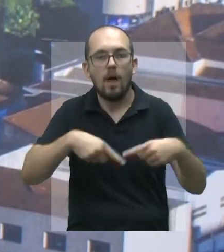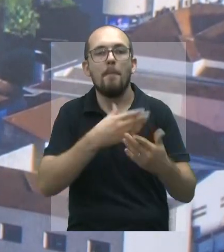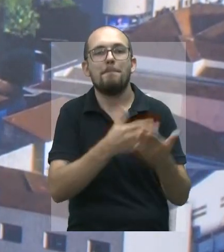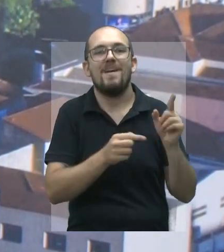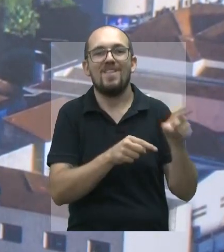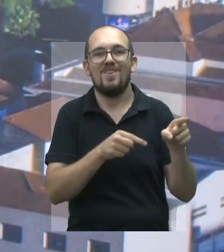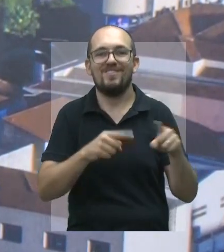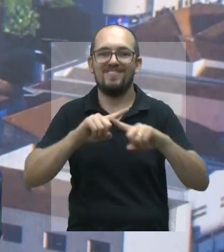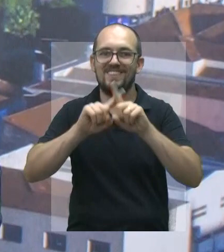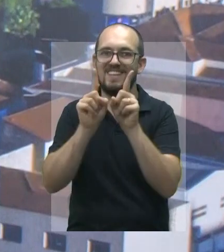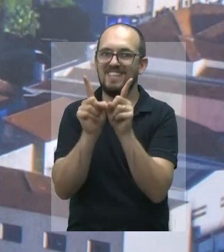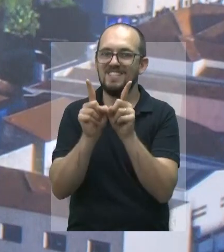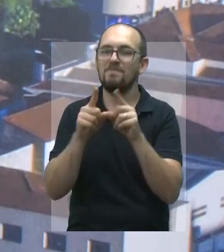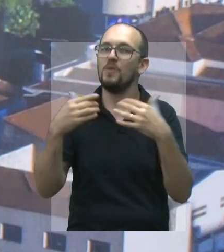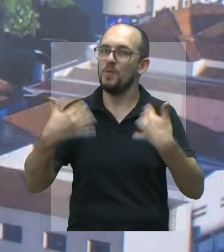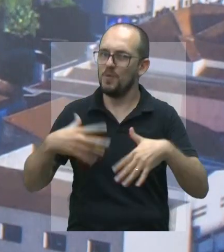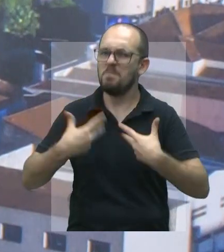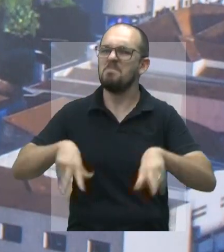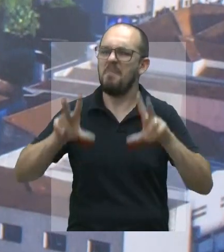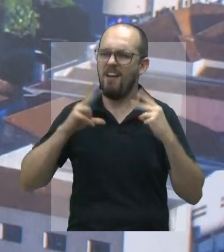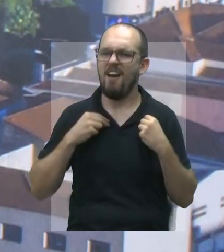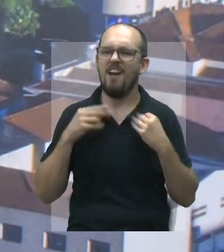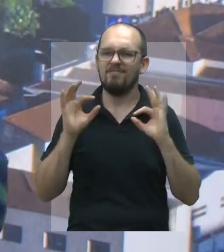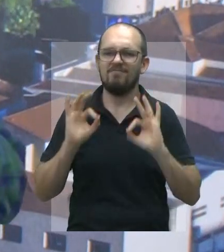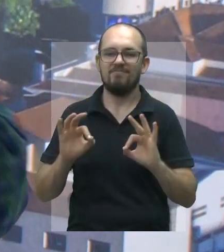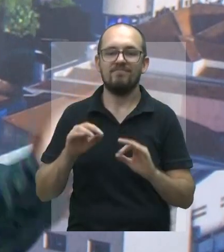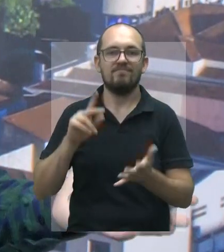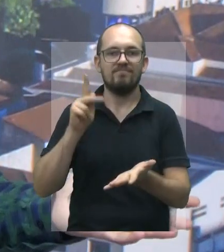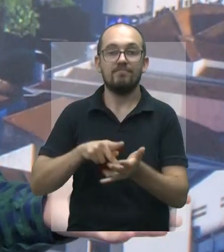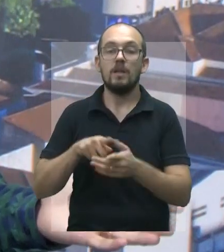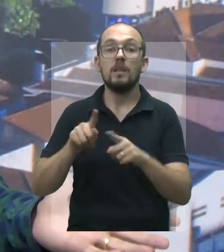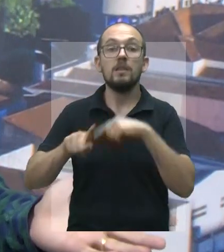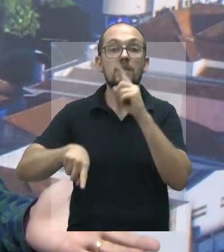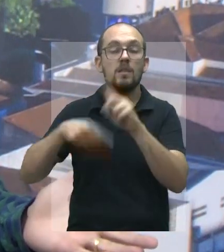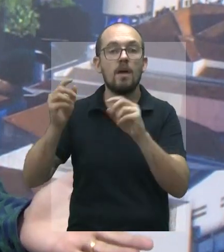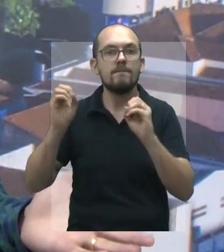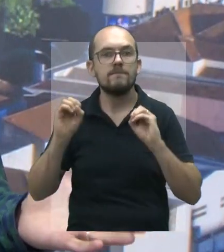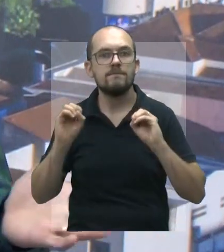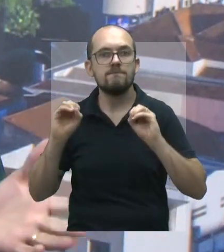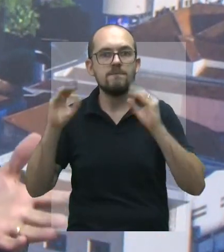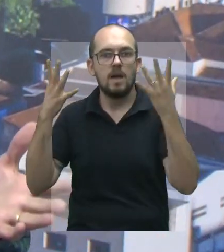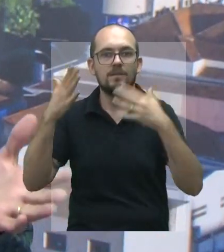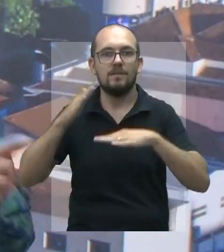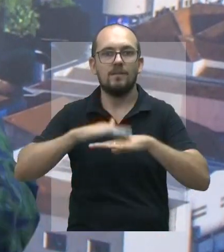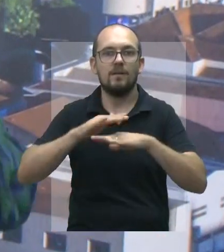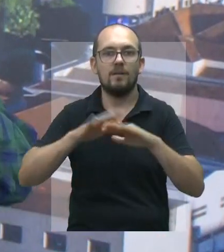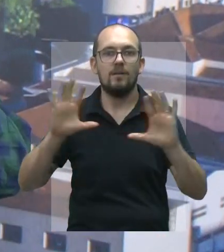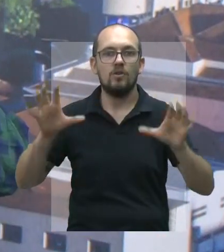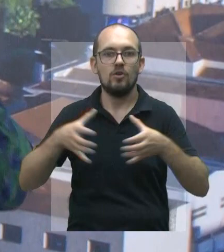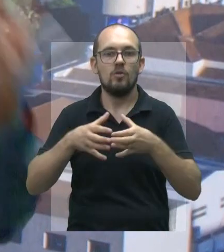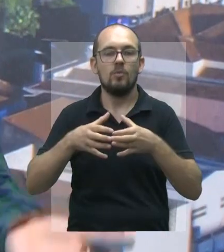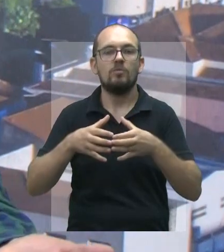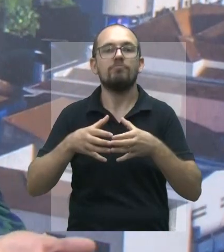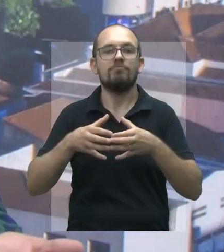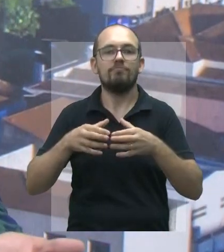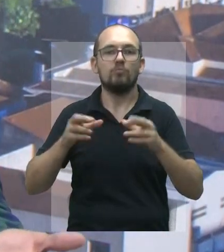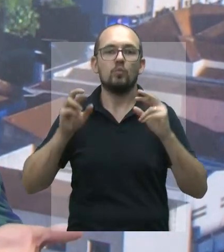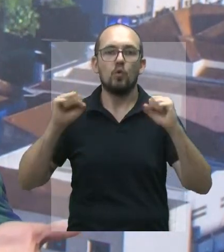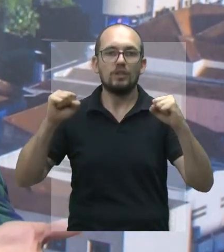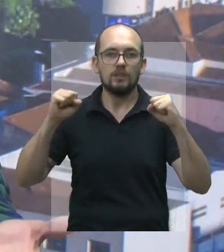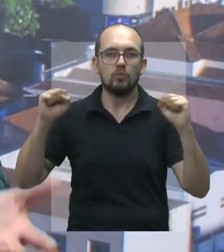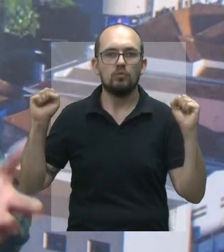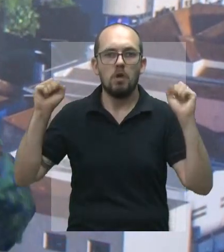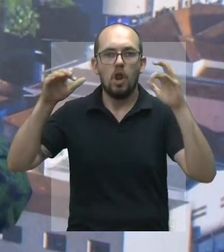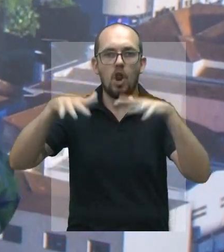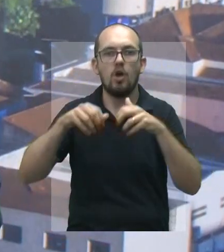quando chega aí na final, merecido de fato. E depois teve uma festa, né? O próprio torcedor pôde acompanhar todos